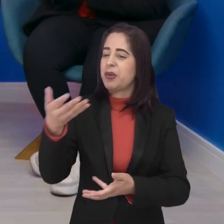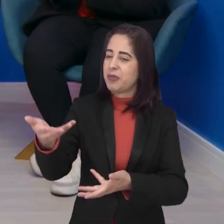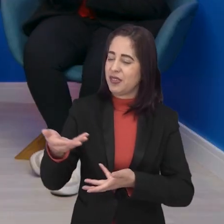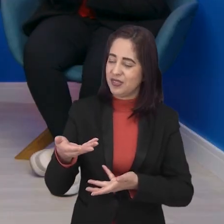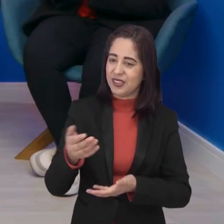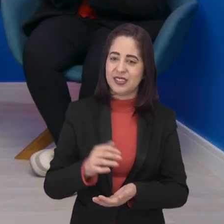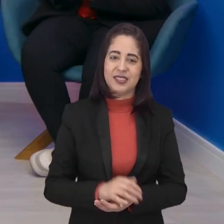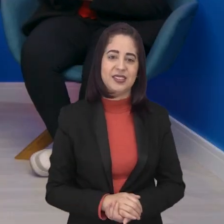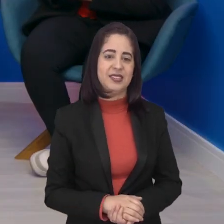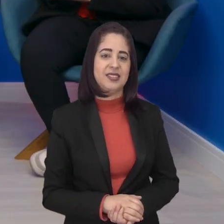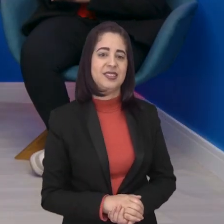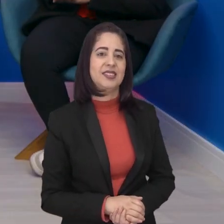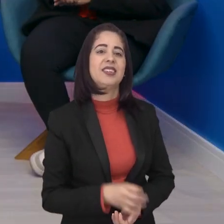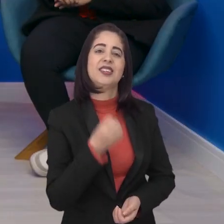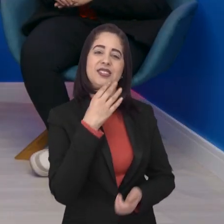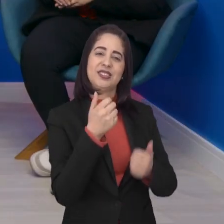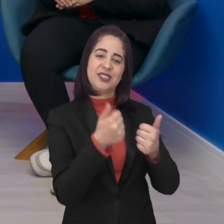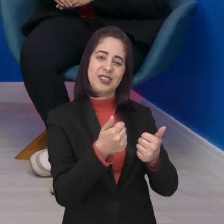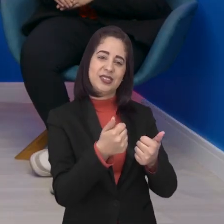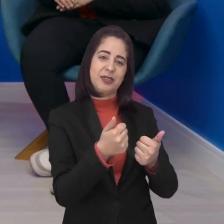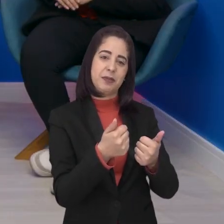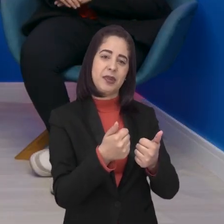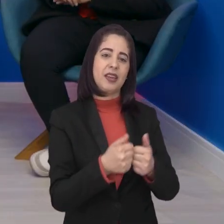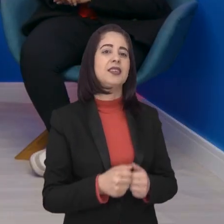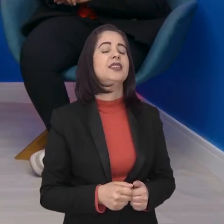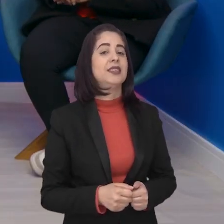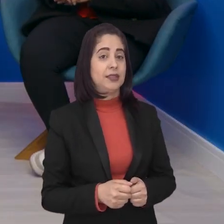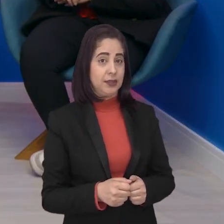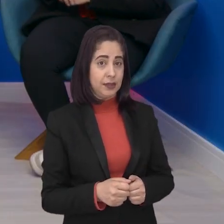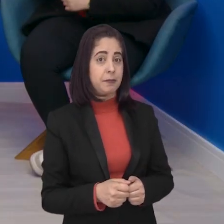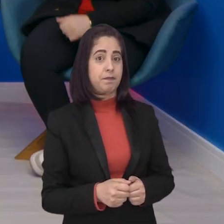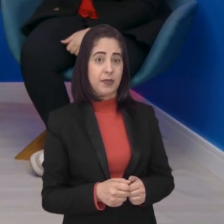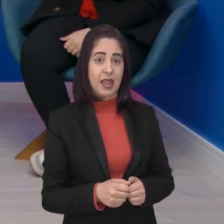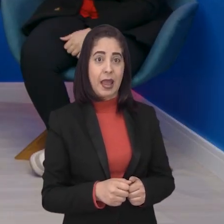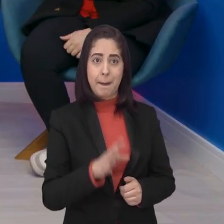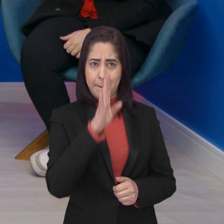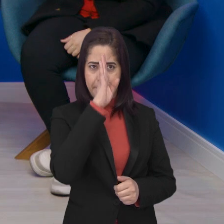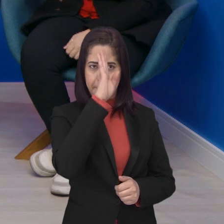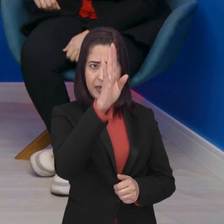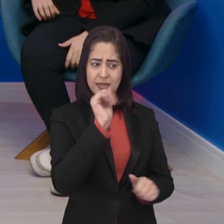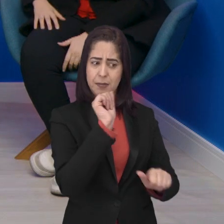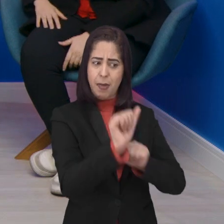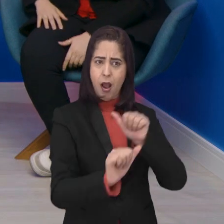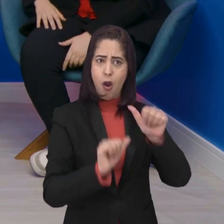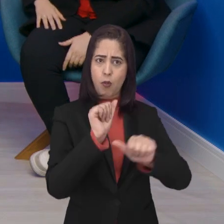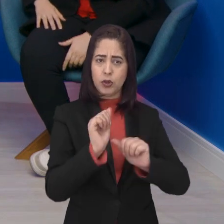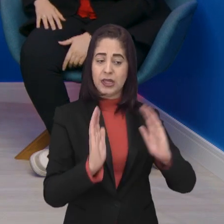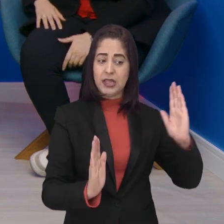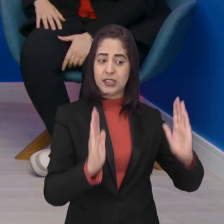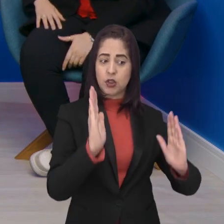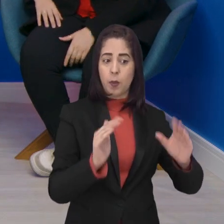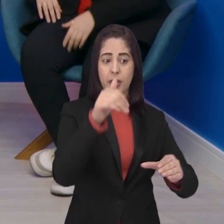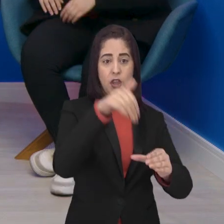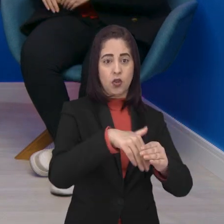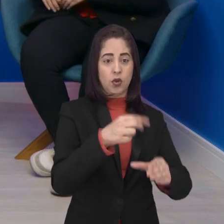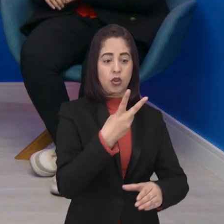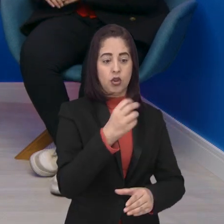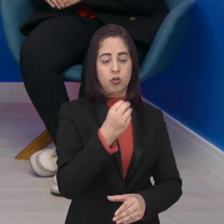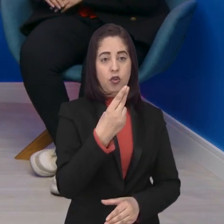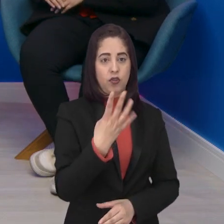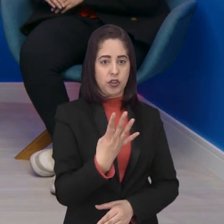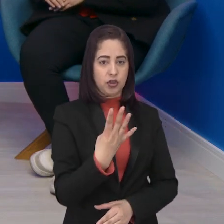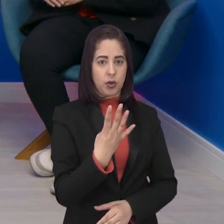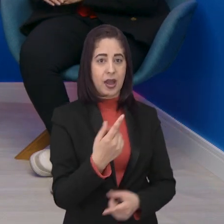seja bem-vindo. Tudo bem. Essa é uma das principais mudanças para as eleições de 2024. Considerando